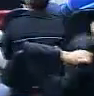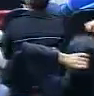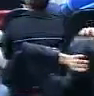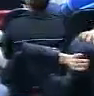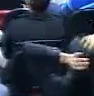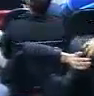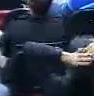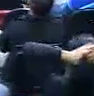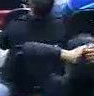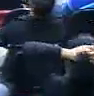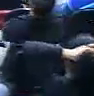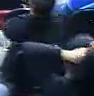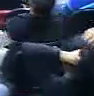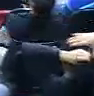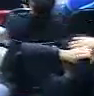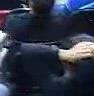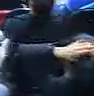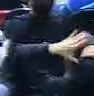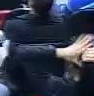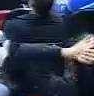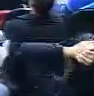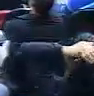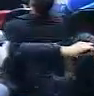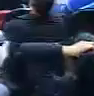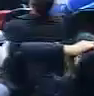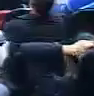Com a palavra o vereador Geraldão.